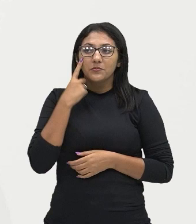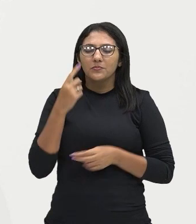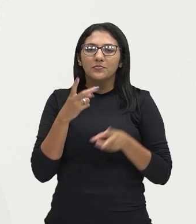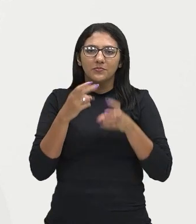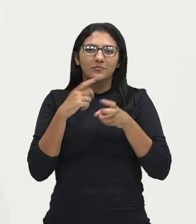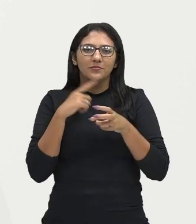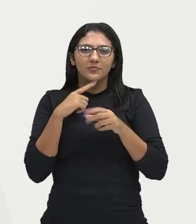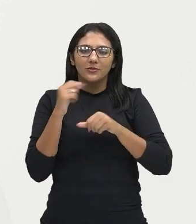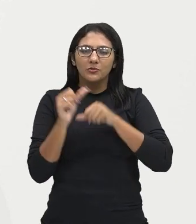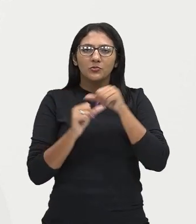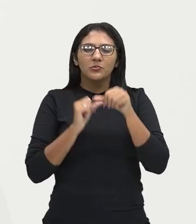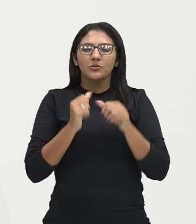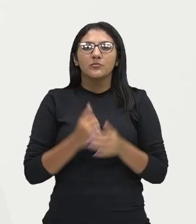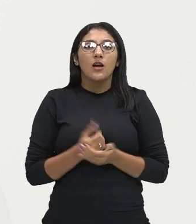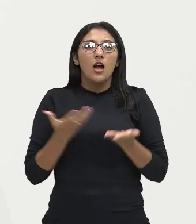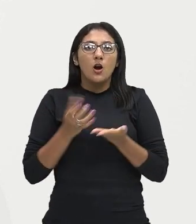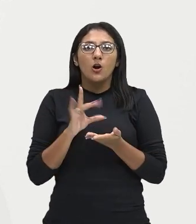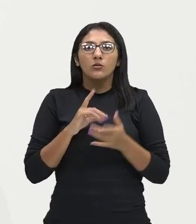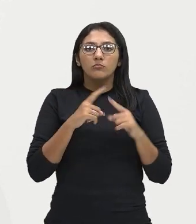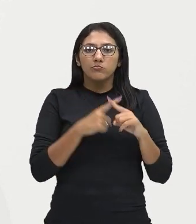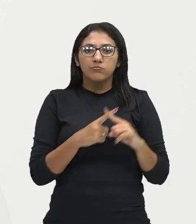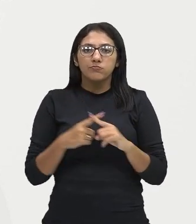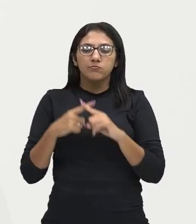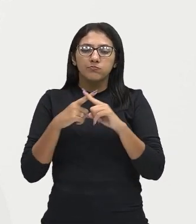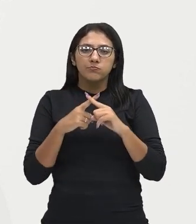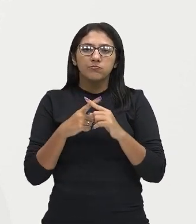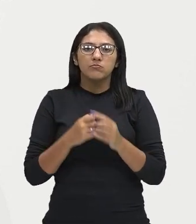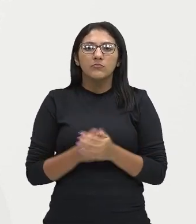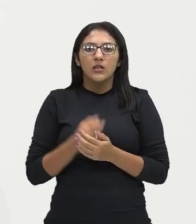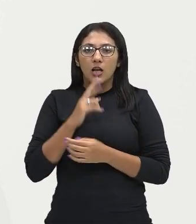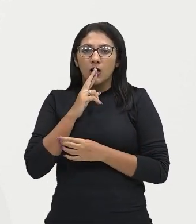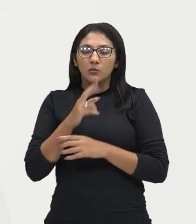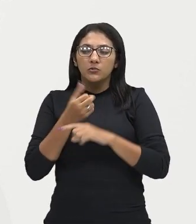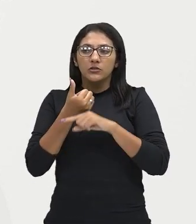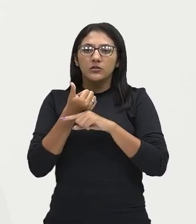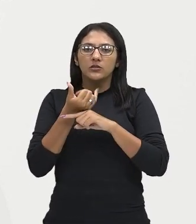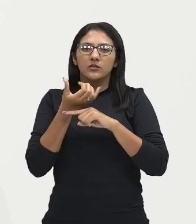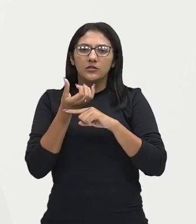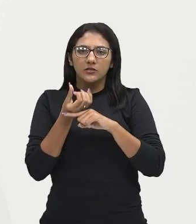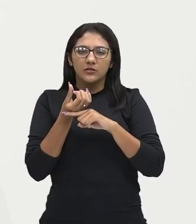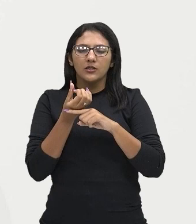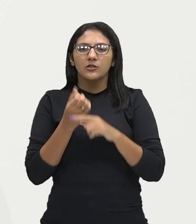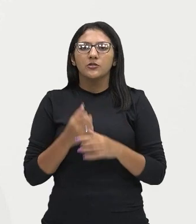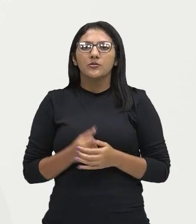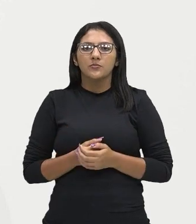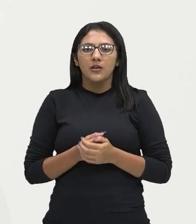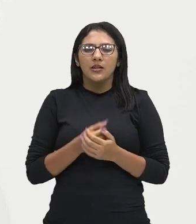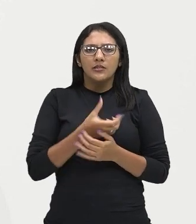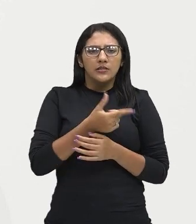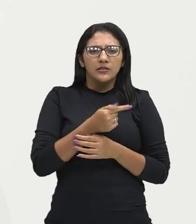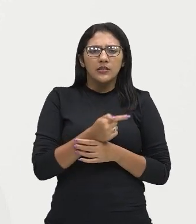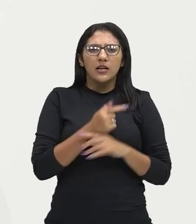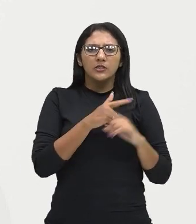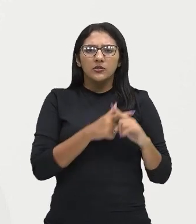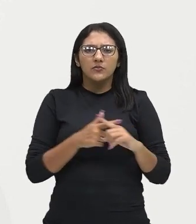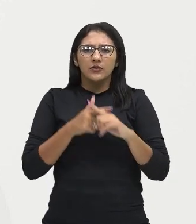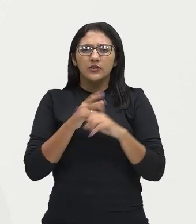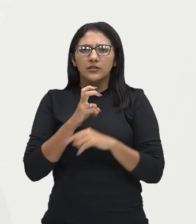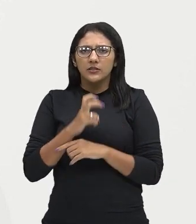da segunda. E aí, multiplicando, vai ter 2 vezes 8, 16. E 7 vezes 5,